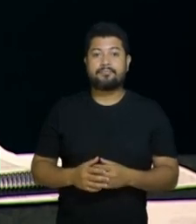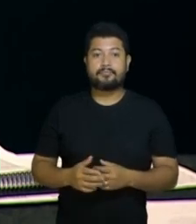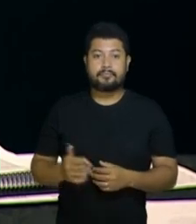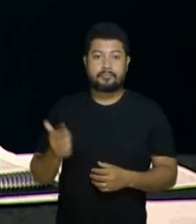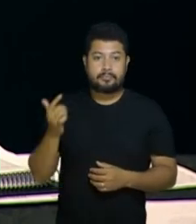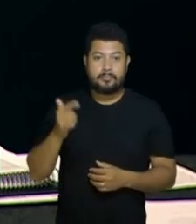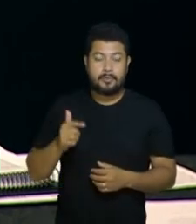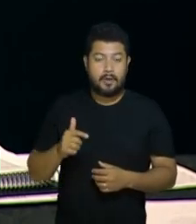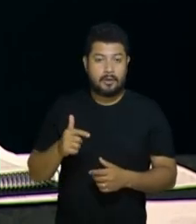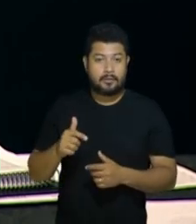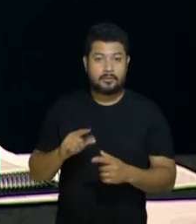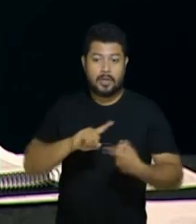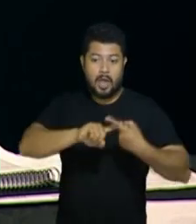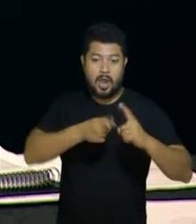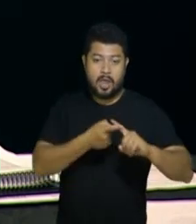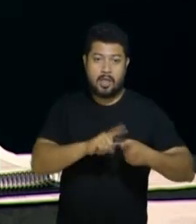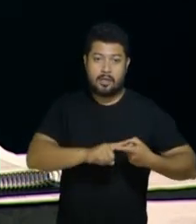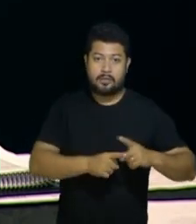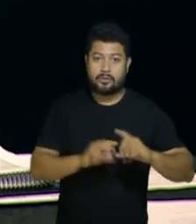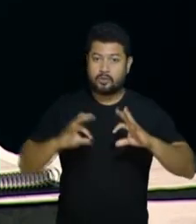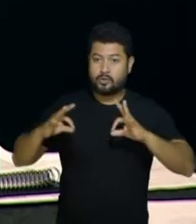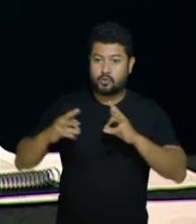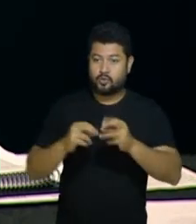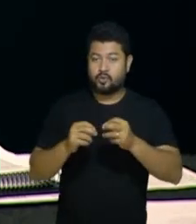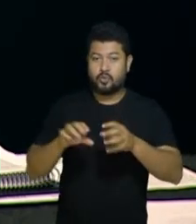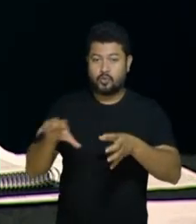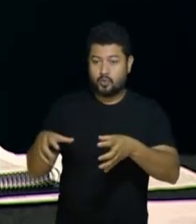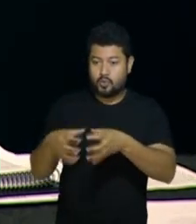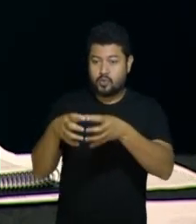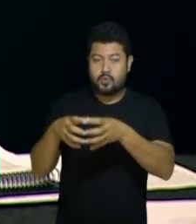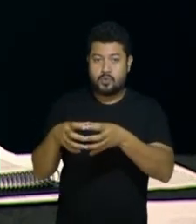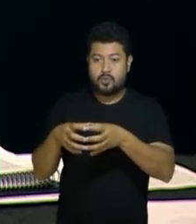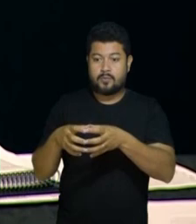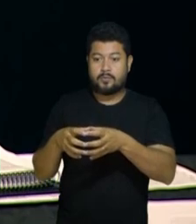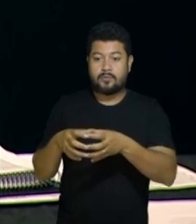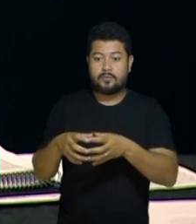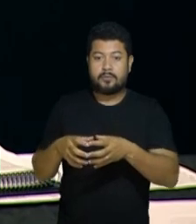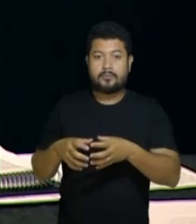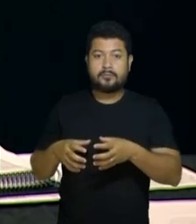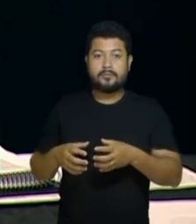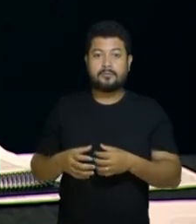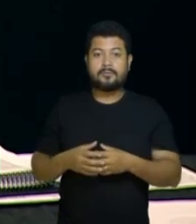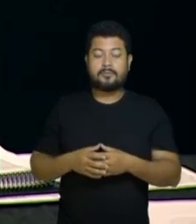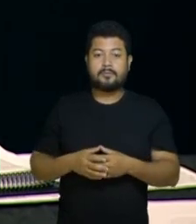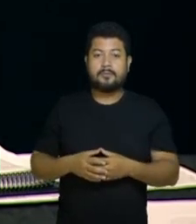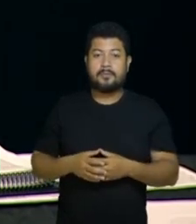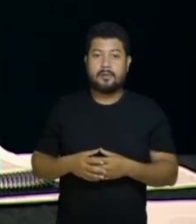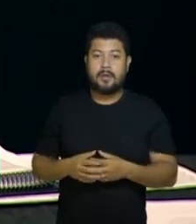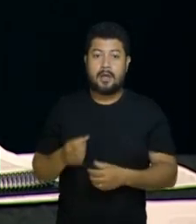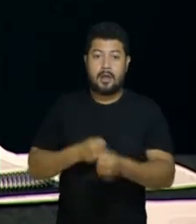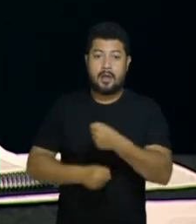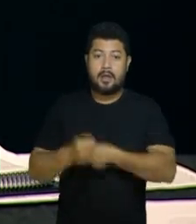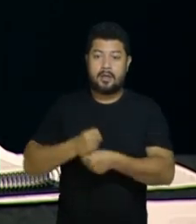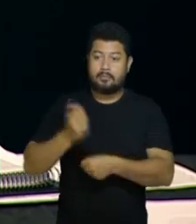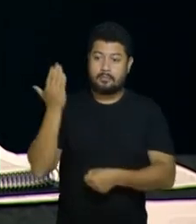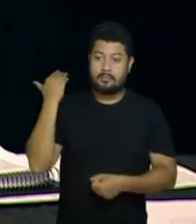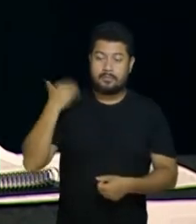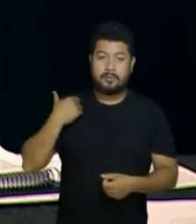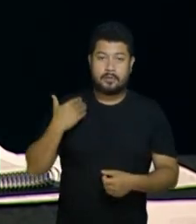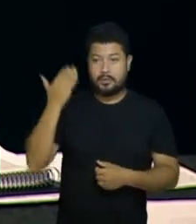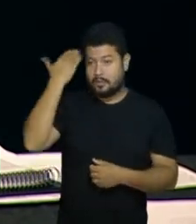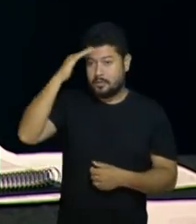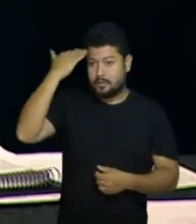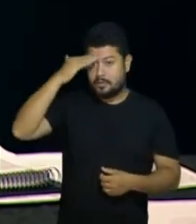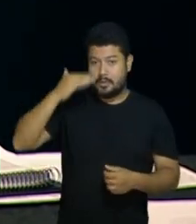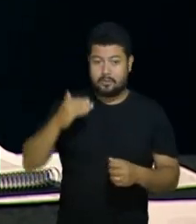ao trabalho e à articulação de toda a bancada do Vale. Nós, no ano passado, através de um bom entendimento entre todos